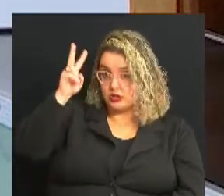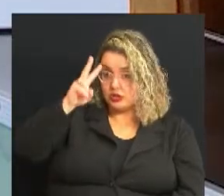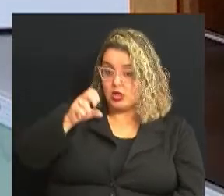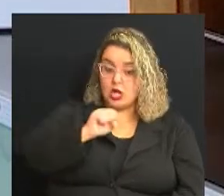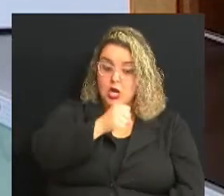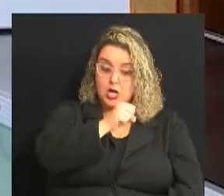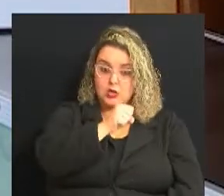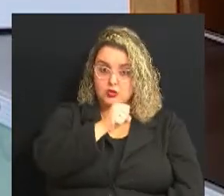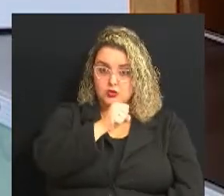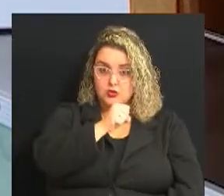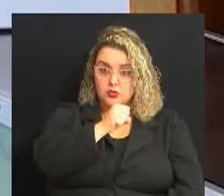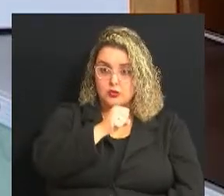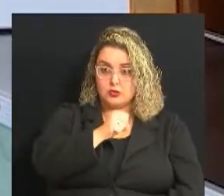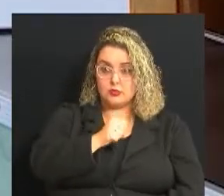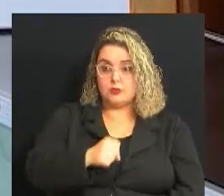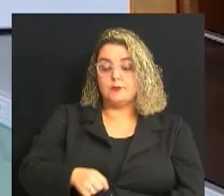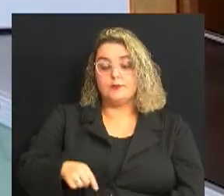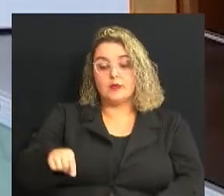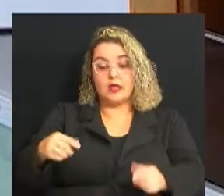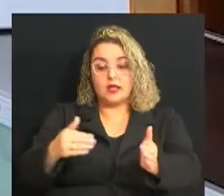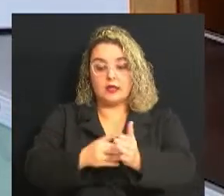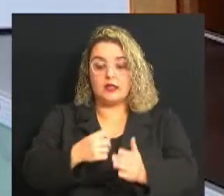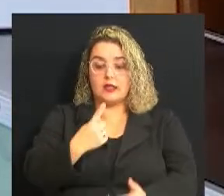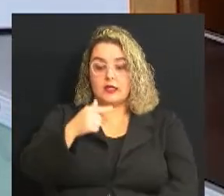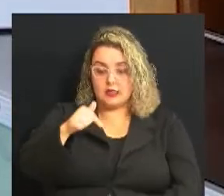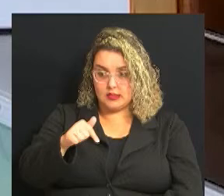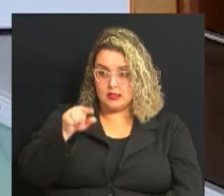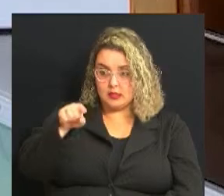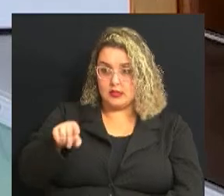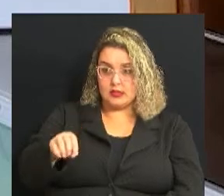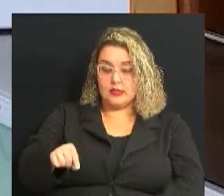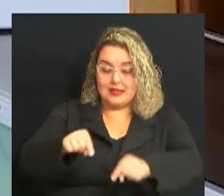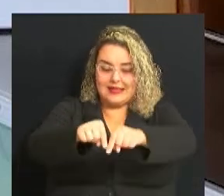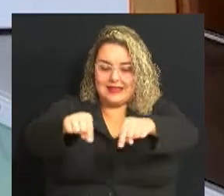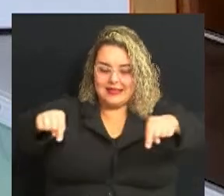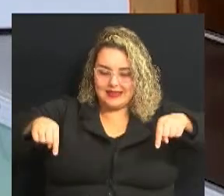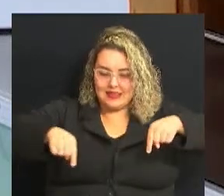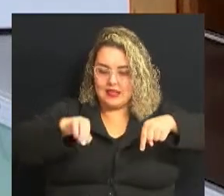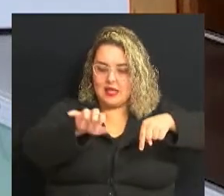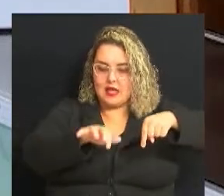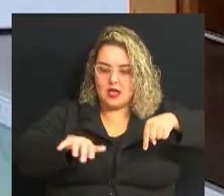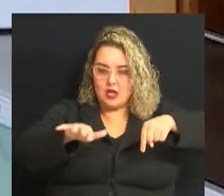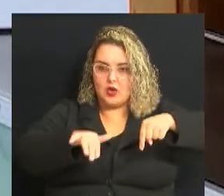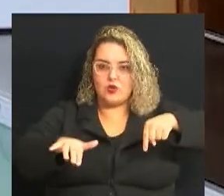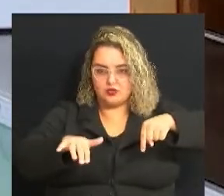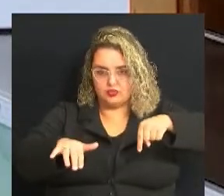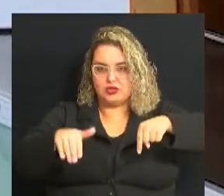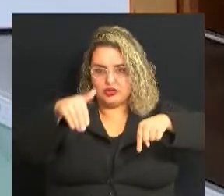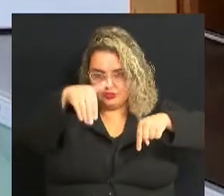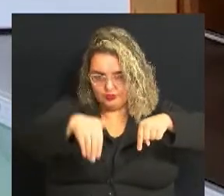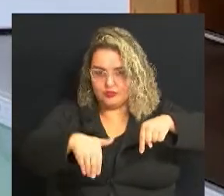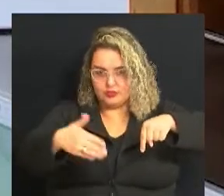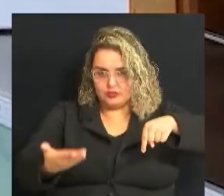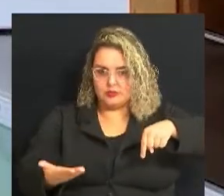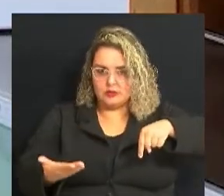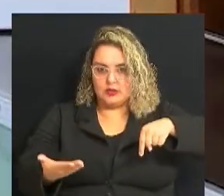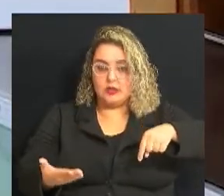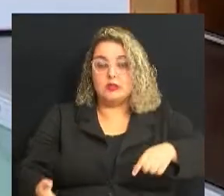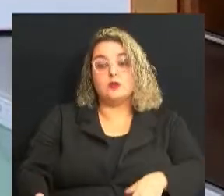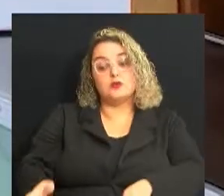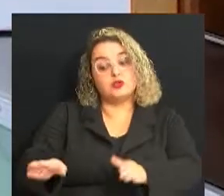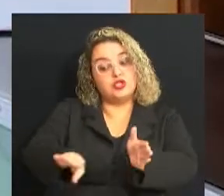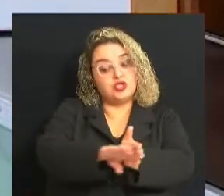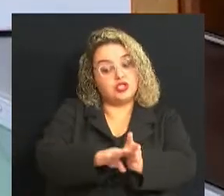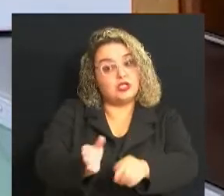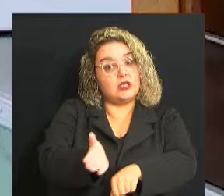17 são registradas pelo relógio da urna eletrônica. Então, é muito importante que o eleitor chegue com alguns minutos de